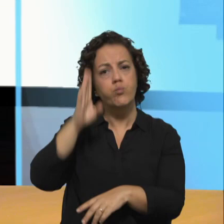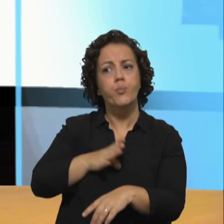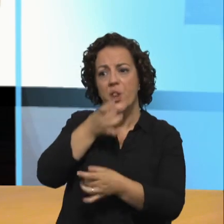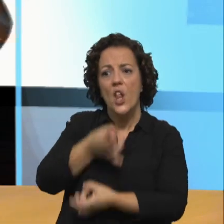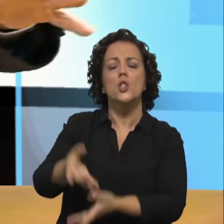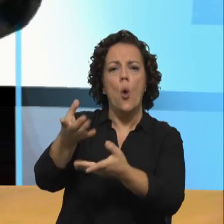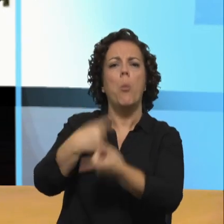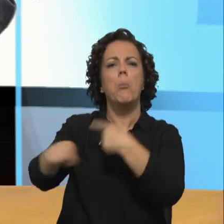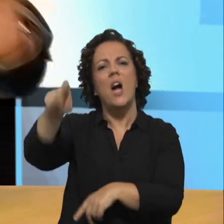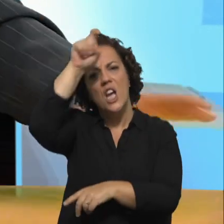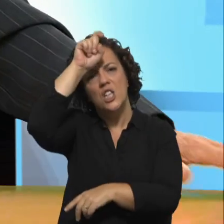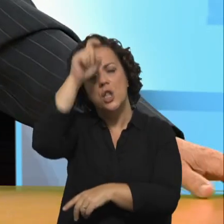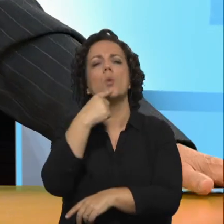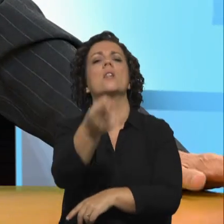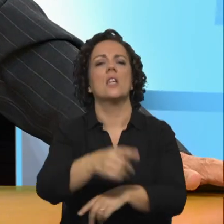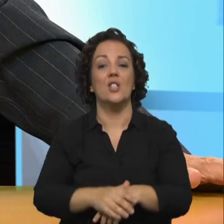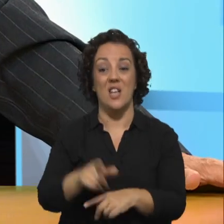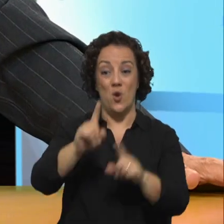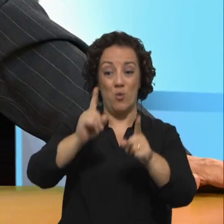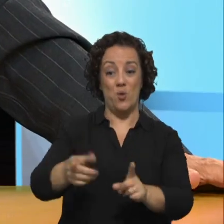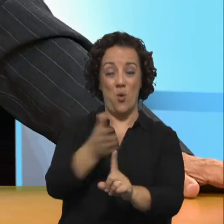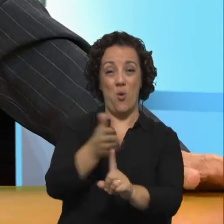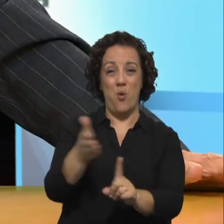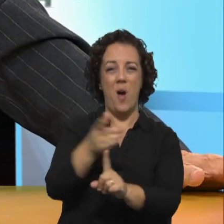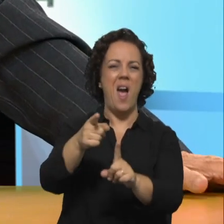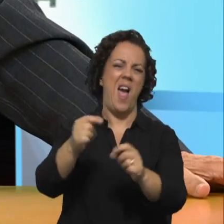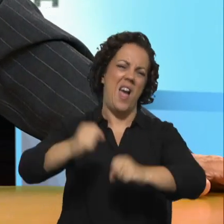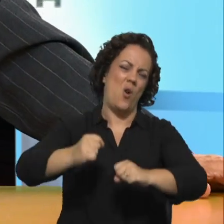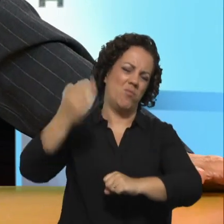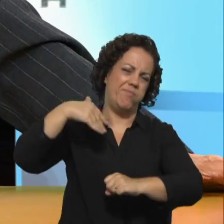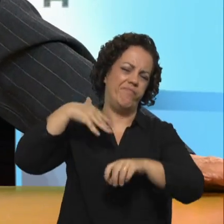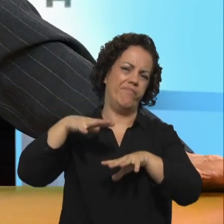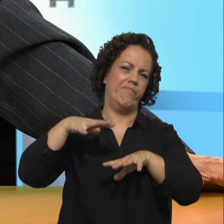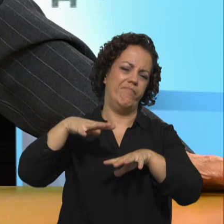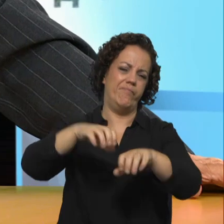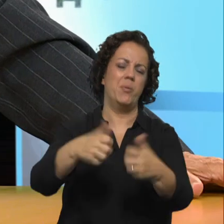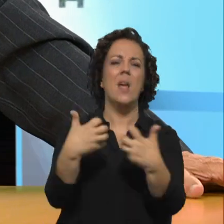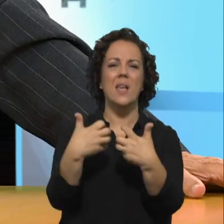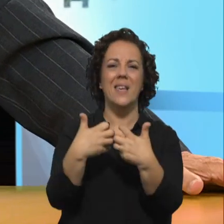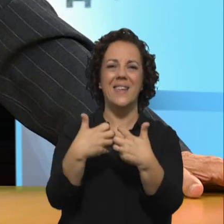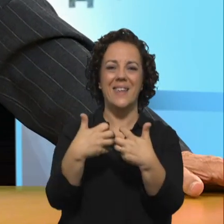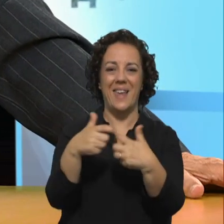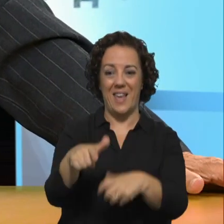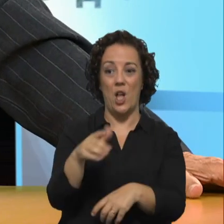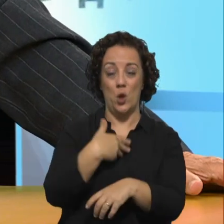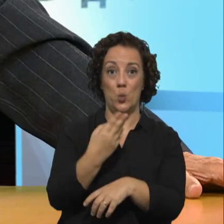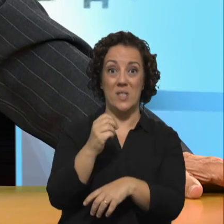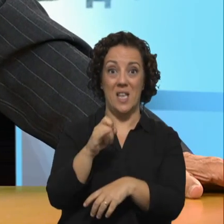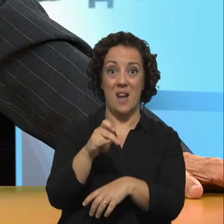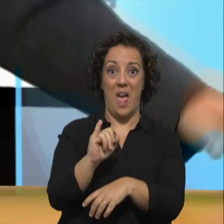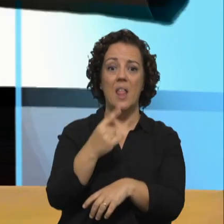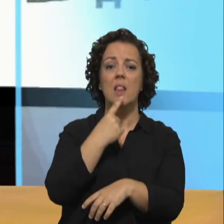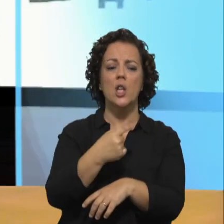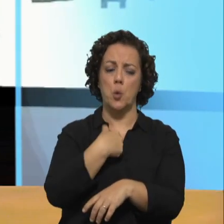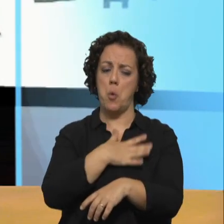que diz? Desde a altura dos acordos, desde a invasão da guerra do Sinai, disse, nós não queremos Gaza.